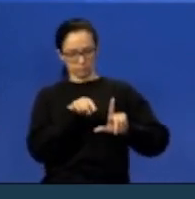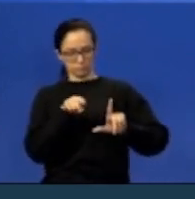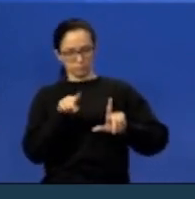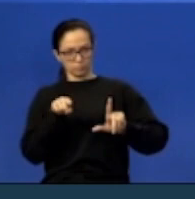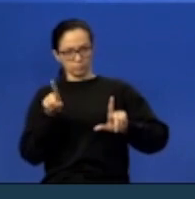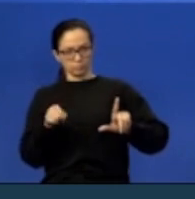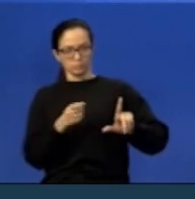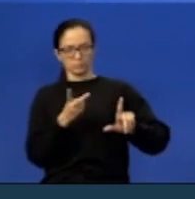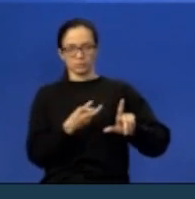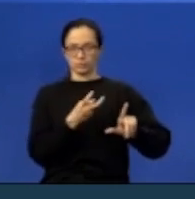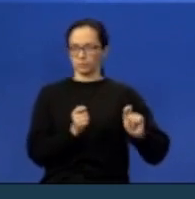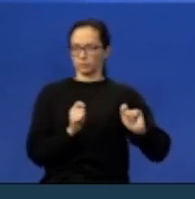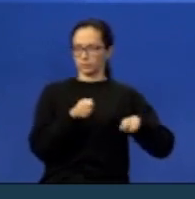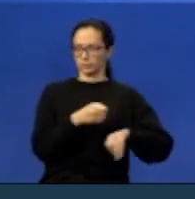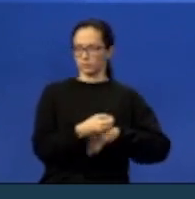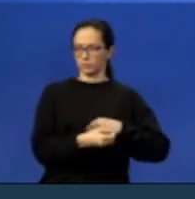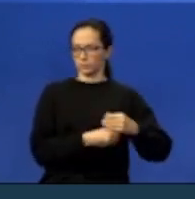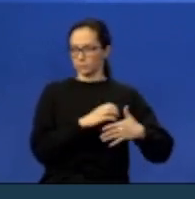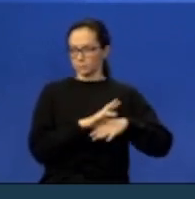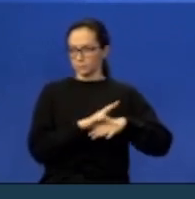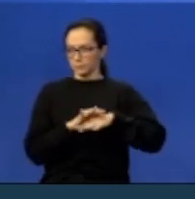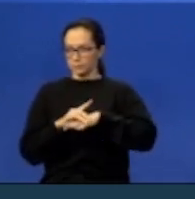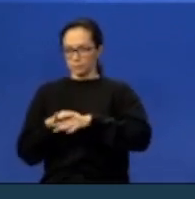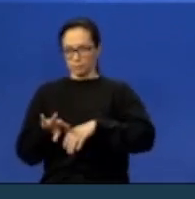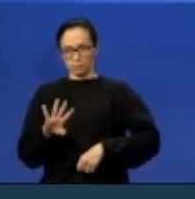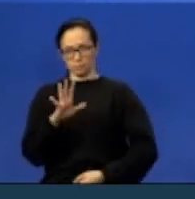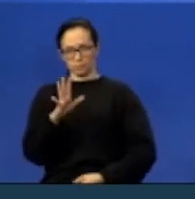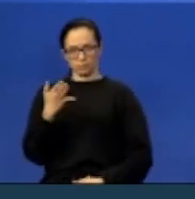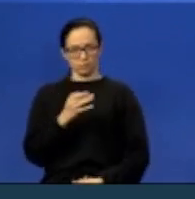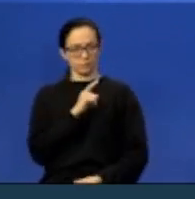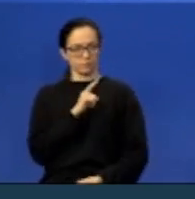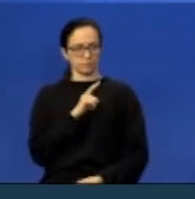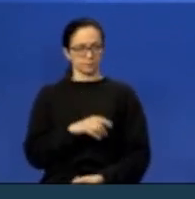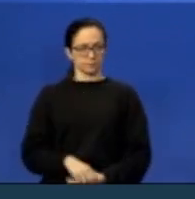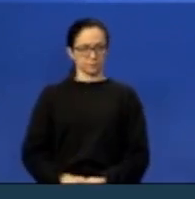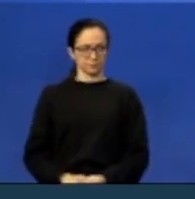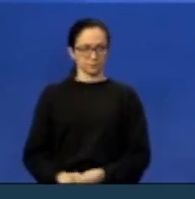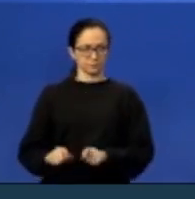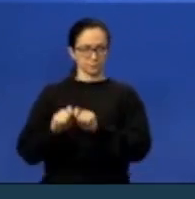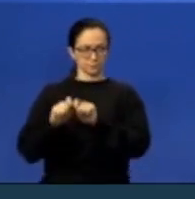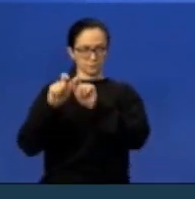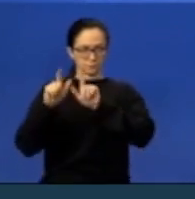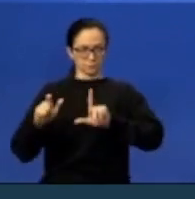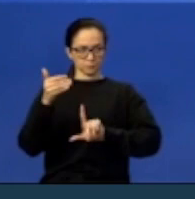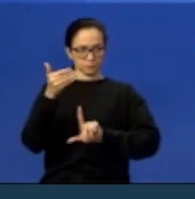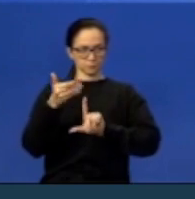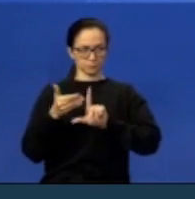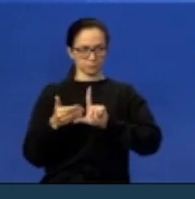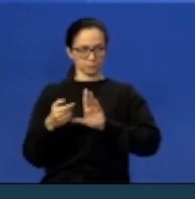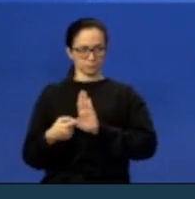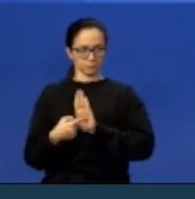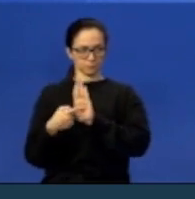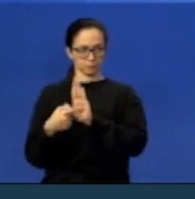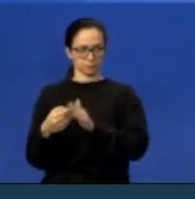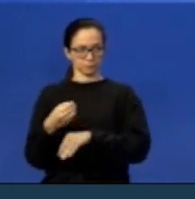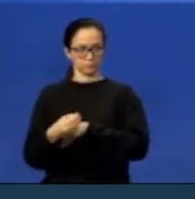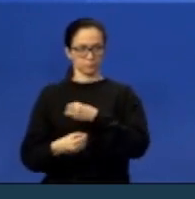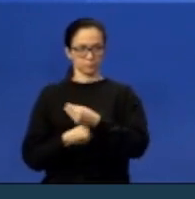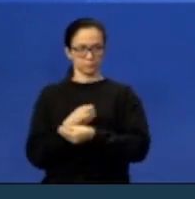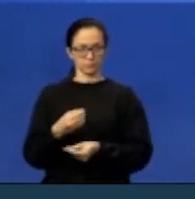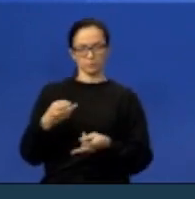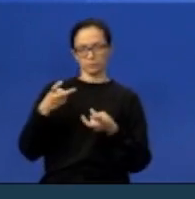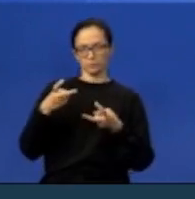e acompanhamento de doenças previamente já confirmadas. Nesse slide, vocês vão ver como que é realizado o posicionamento